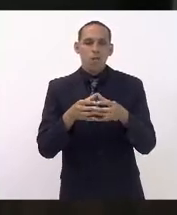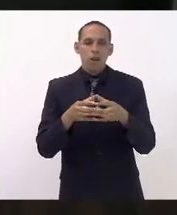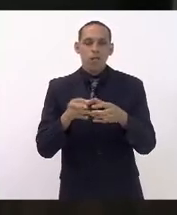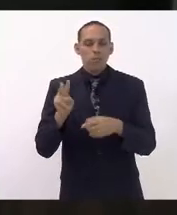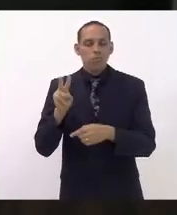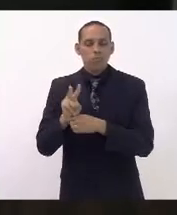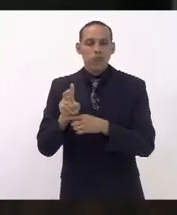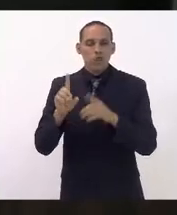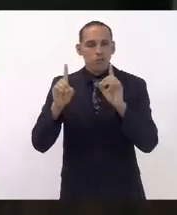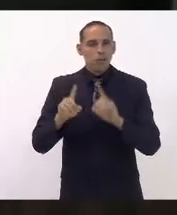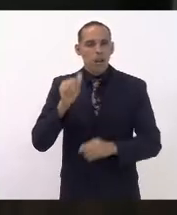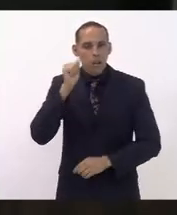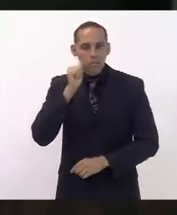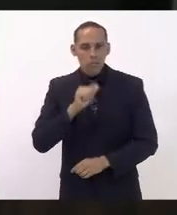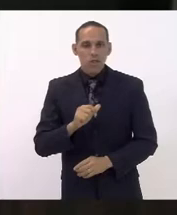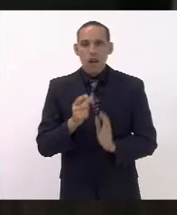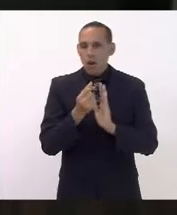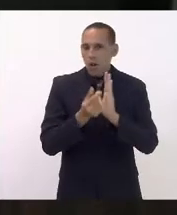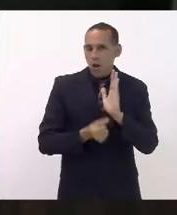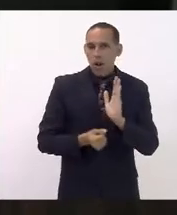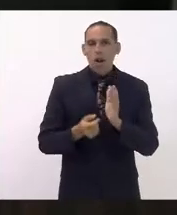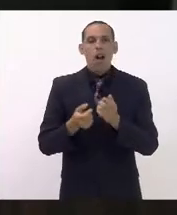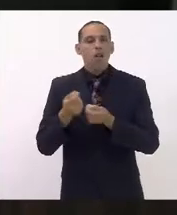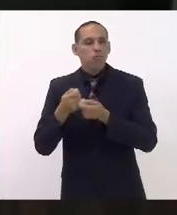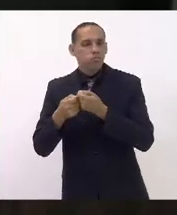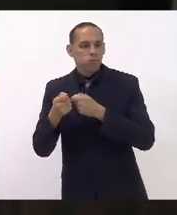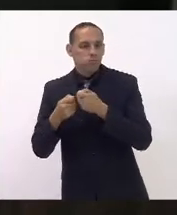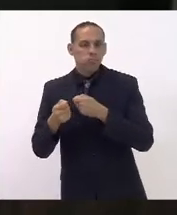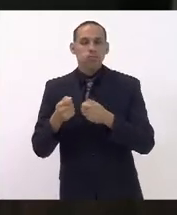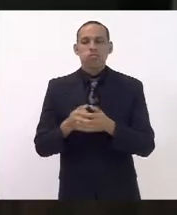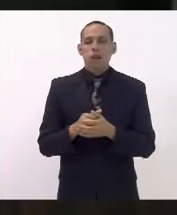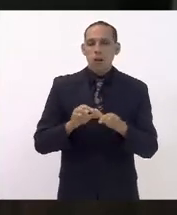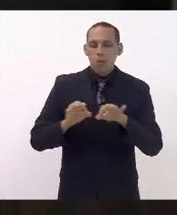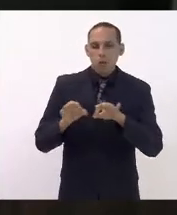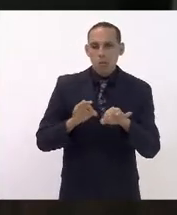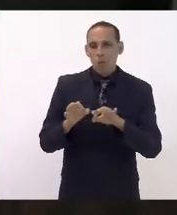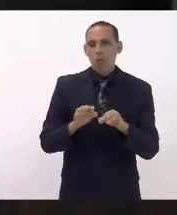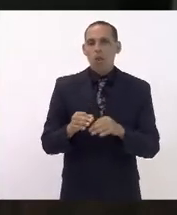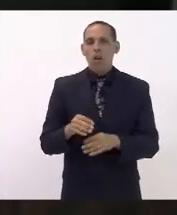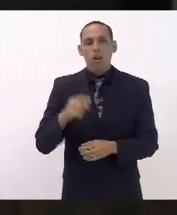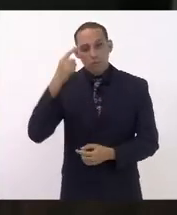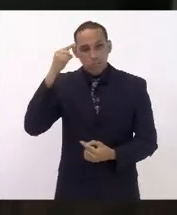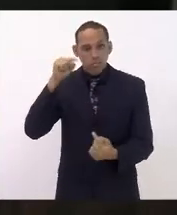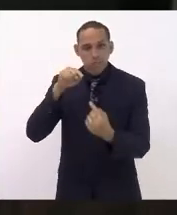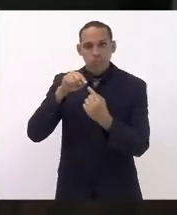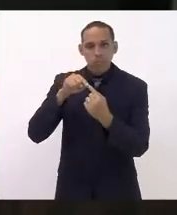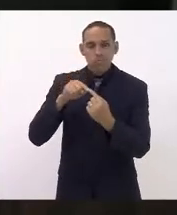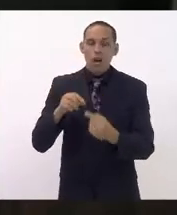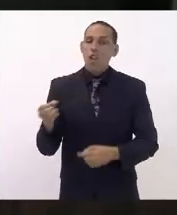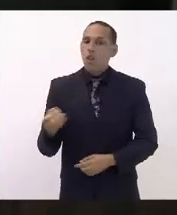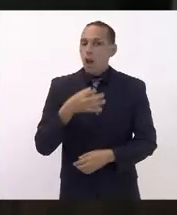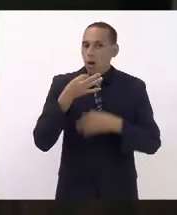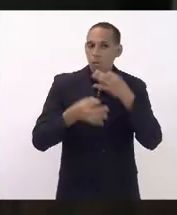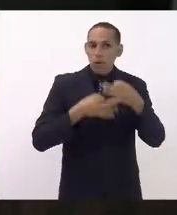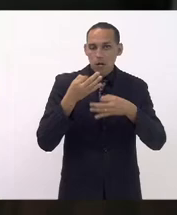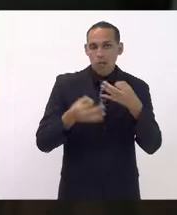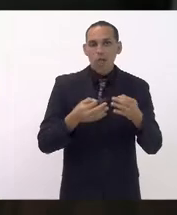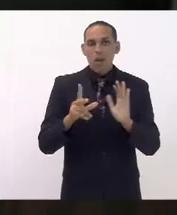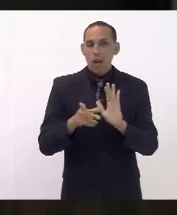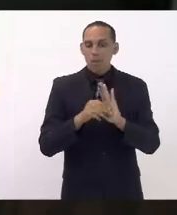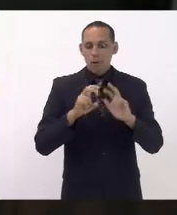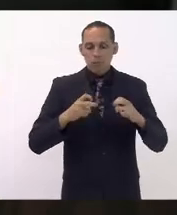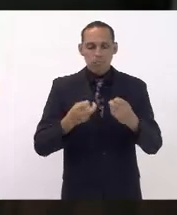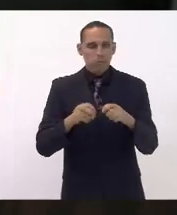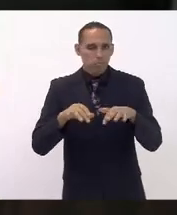da Mulher, de Orçamento, Finanças, Fiscalização Financeira e Controle, favorável. Novo parecer, as emendas de plenário da Comissão de Constituição